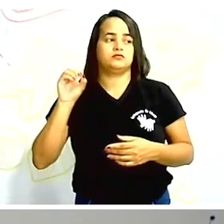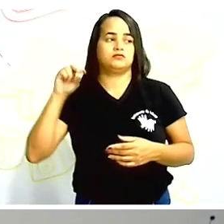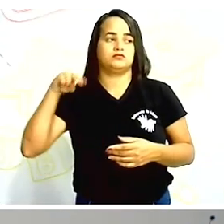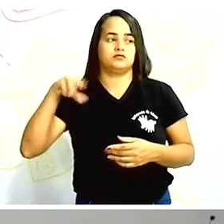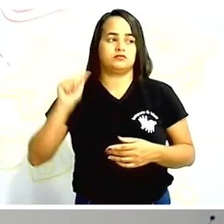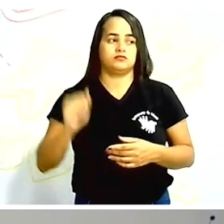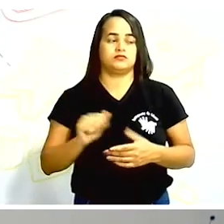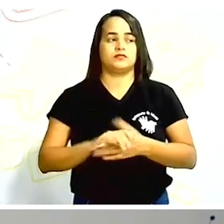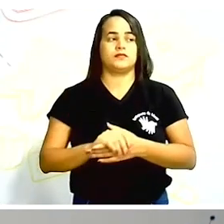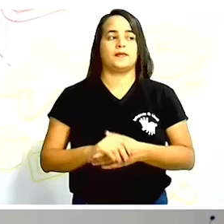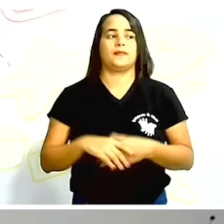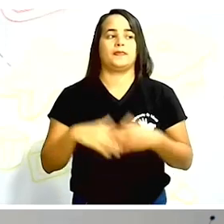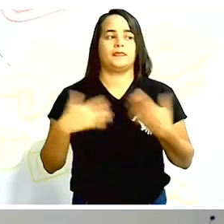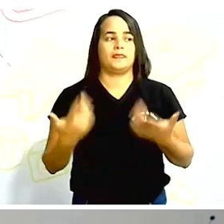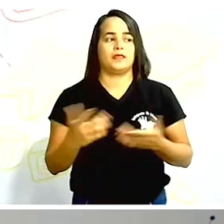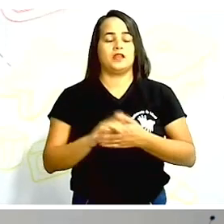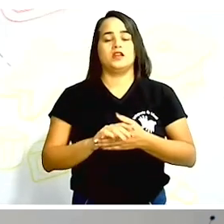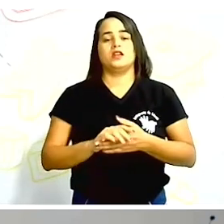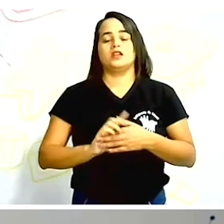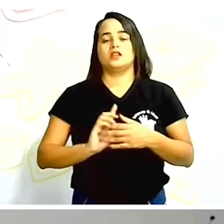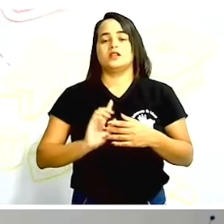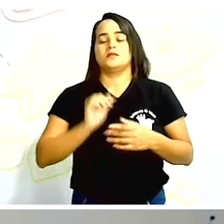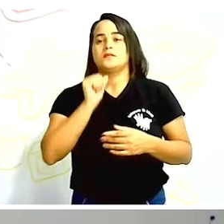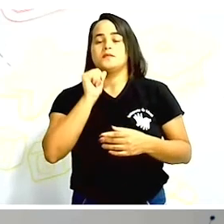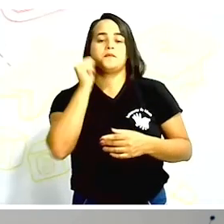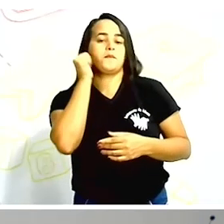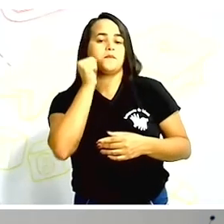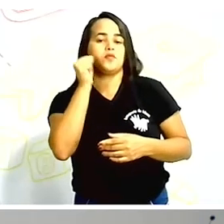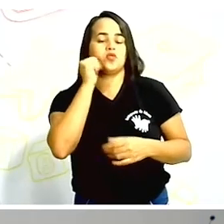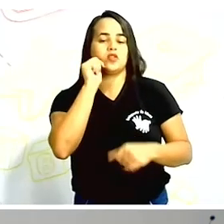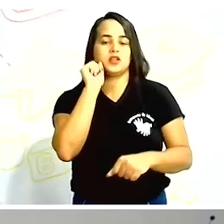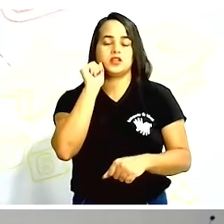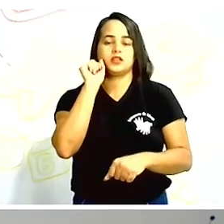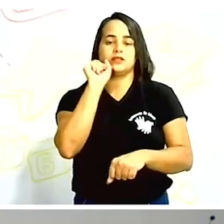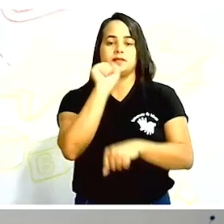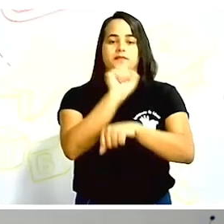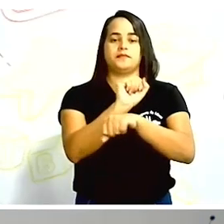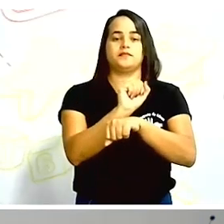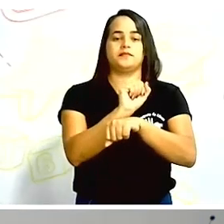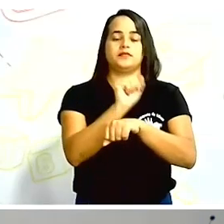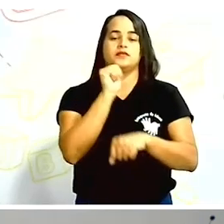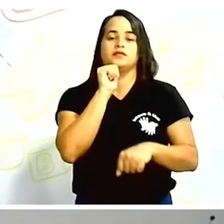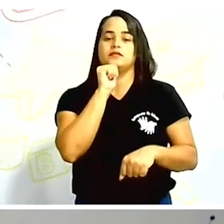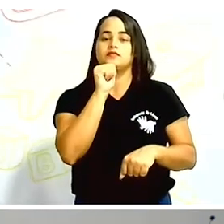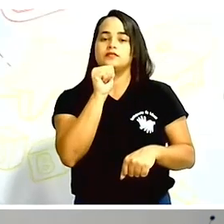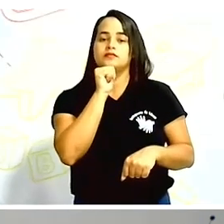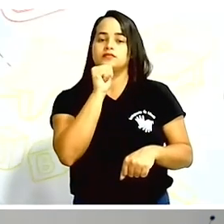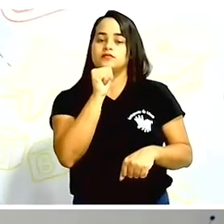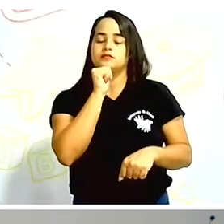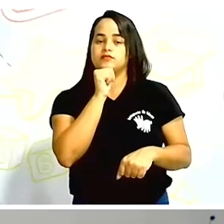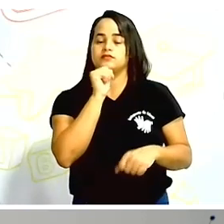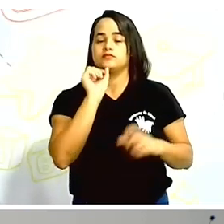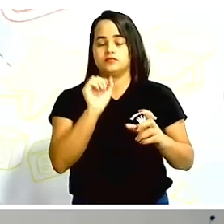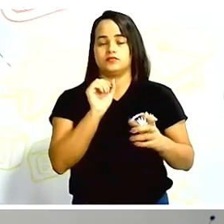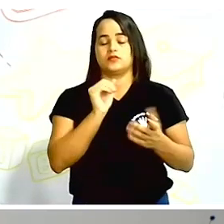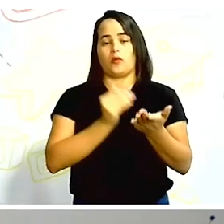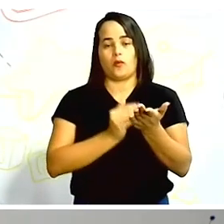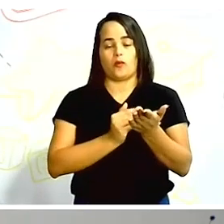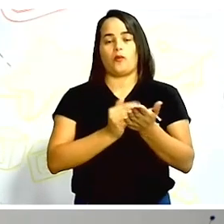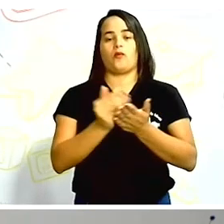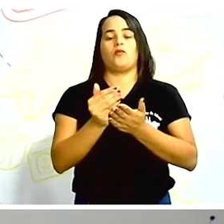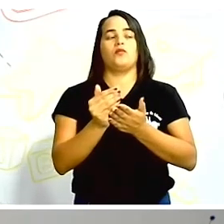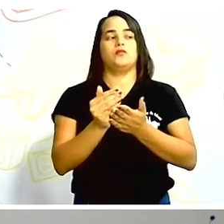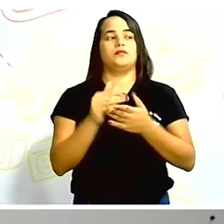mulheres após a menopausa. Lembra que eu falei que o estrogênio ele para de atuar na menopausa? Certo, o estrogênio em si ele